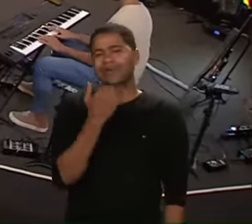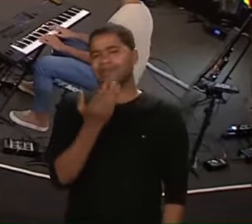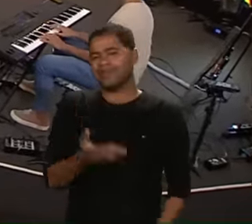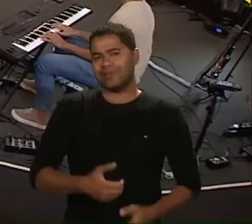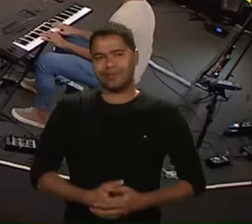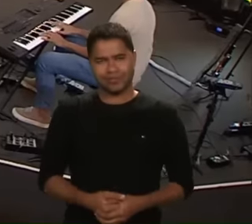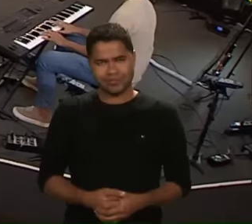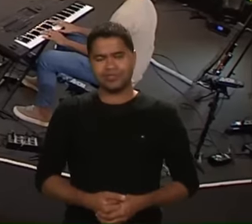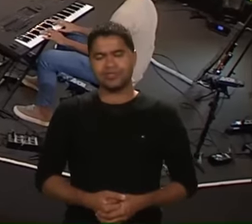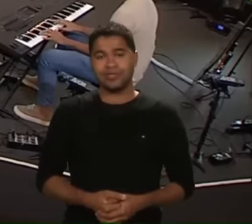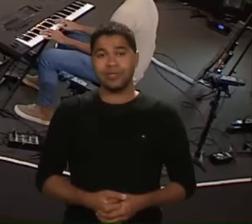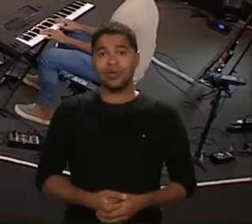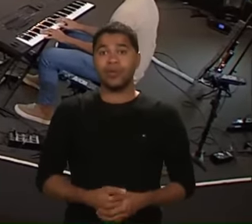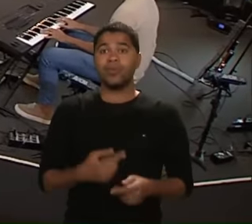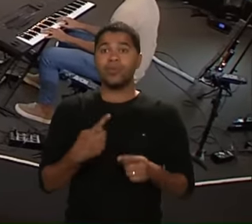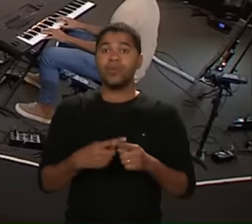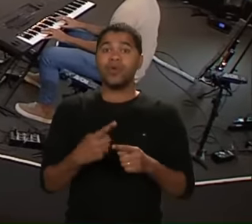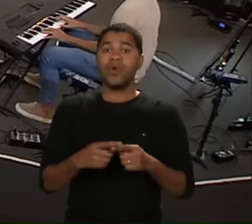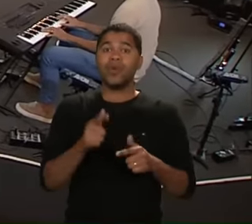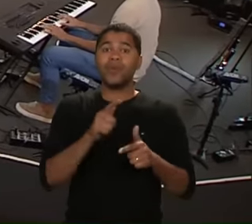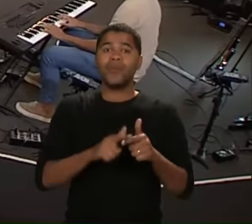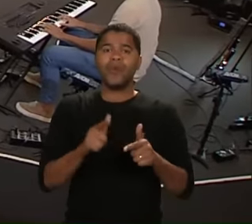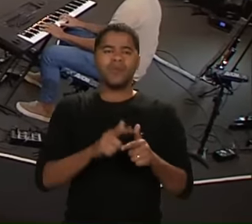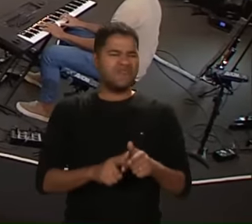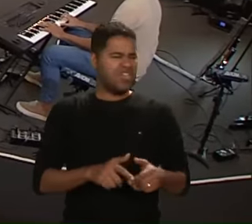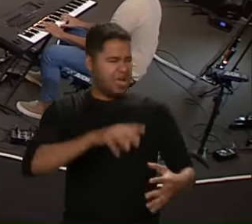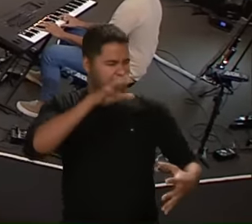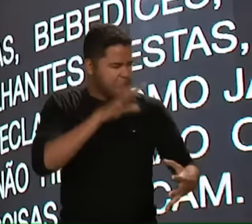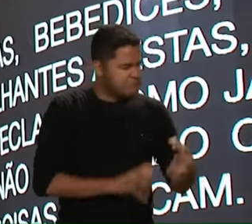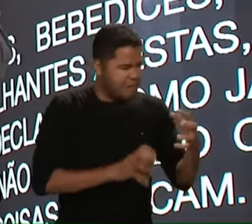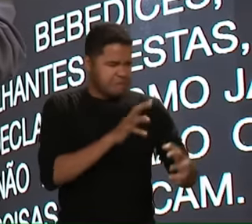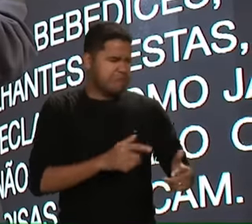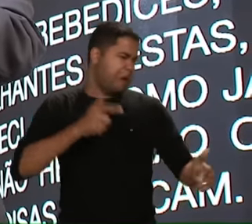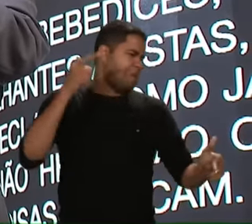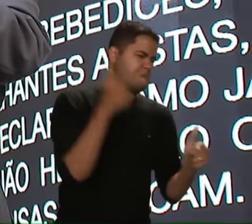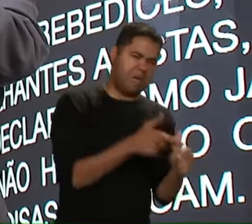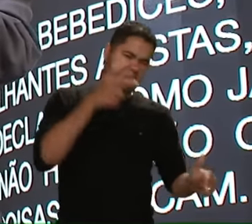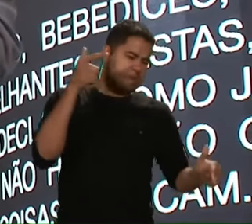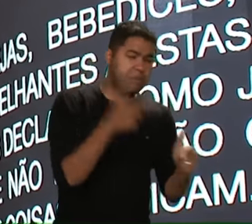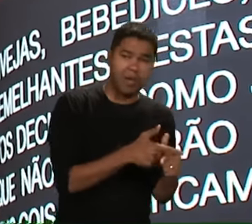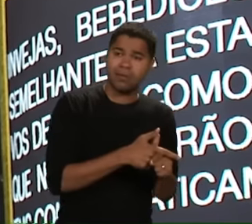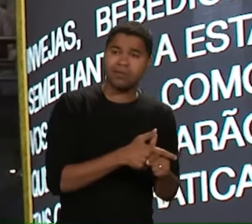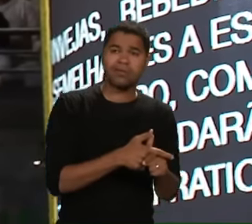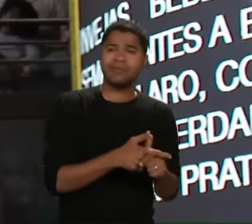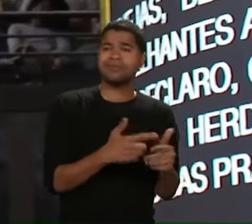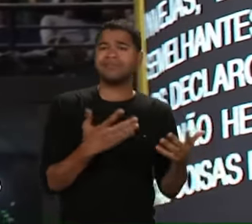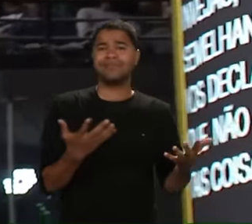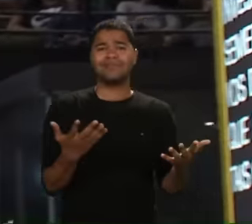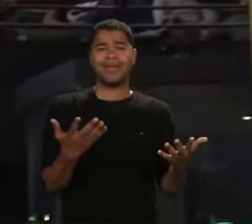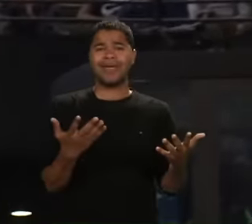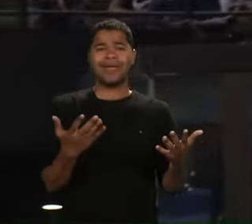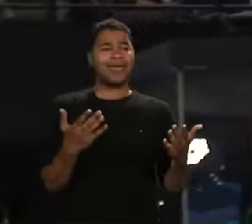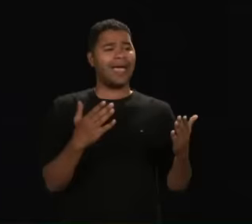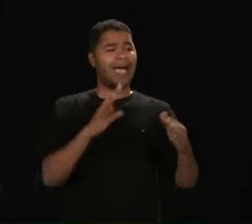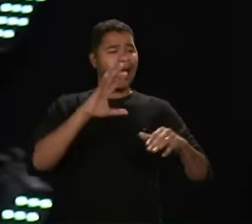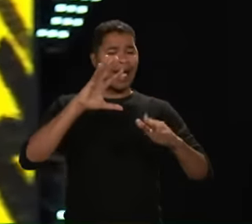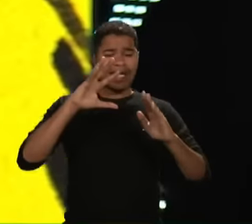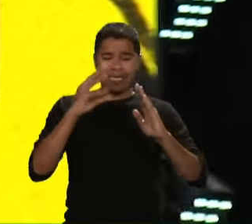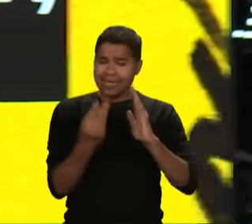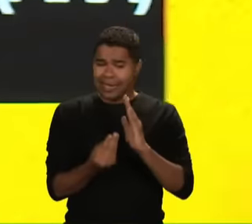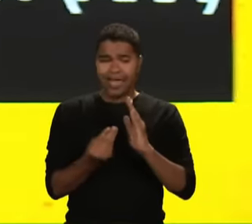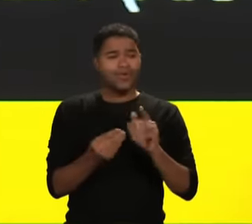tem, porque o grande problema é que as pessoas ficam brigando por doutrinas, as igrejas estão cheias, mas eu